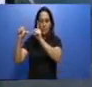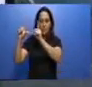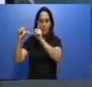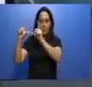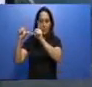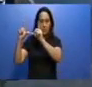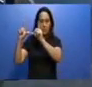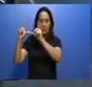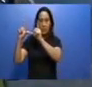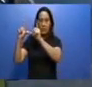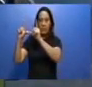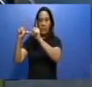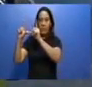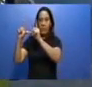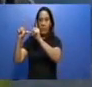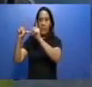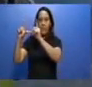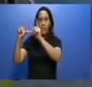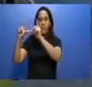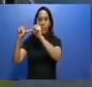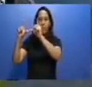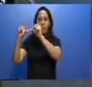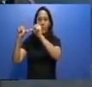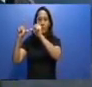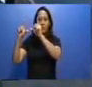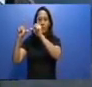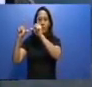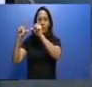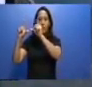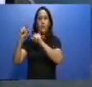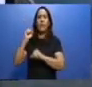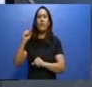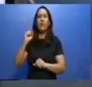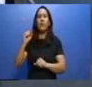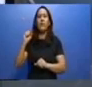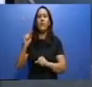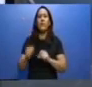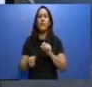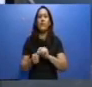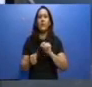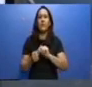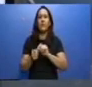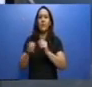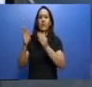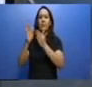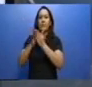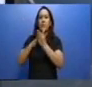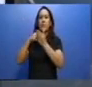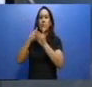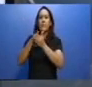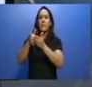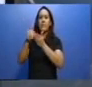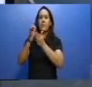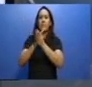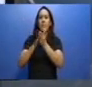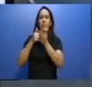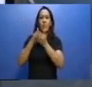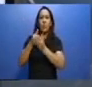um quadro, uma tela pintada. Quem pintou essa tela? Olha aí na sua